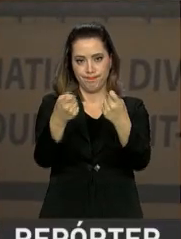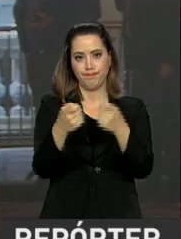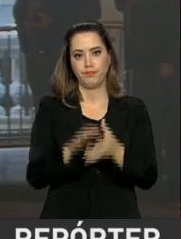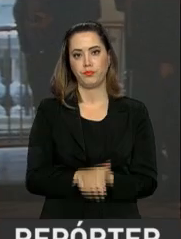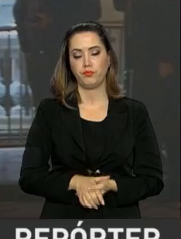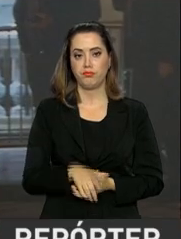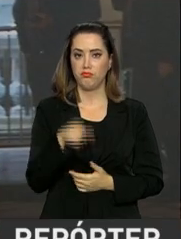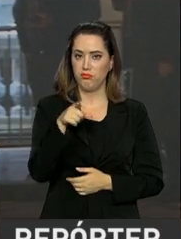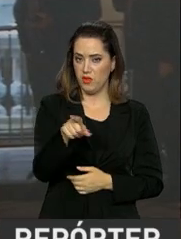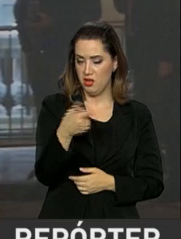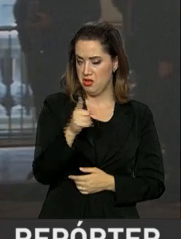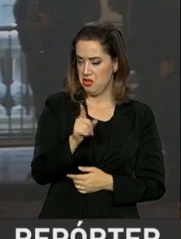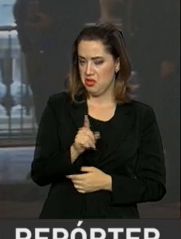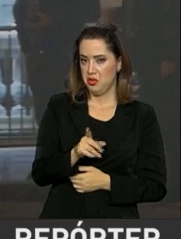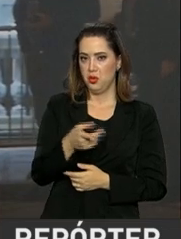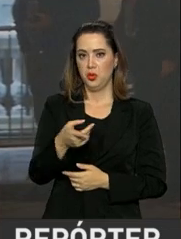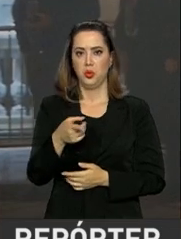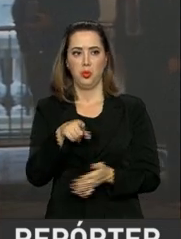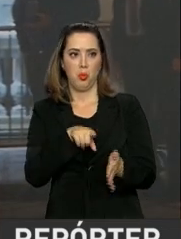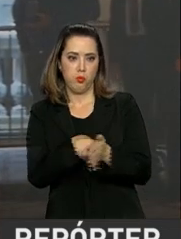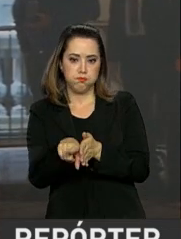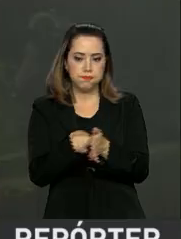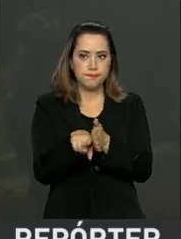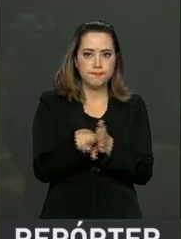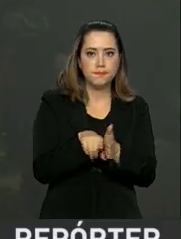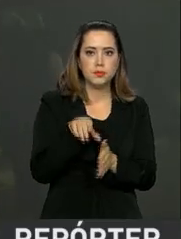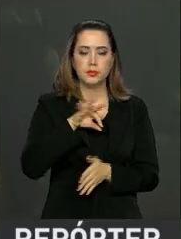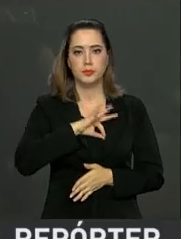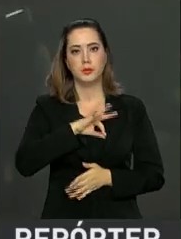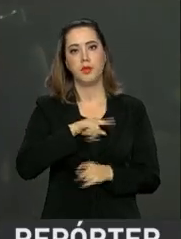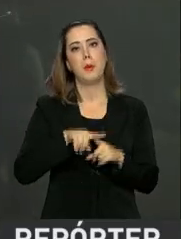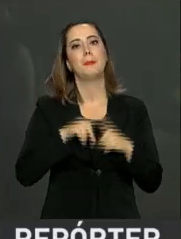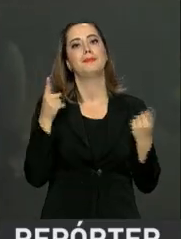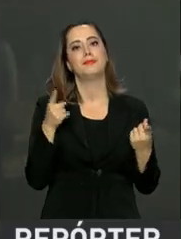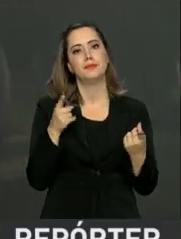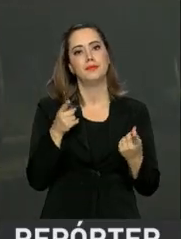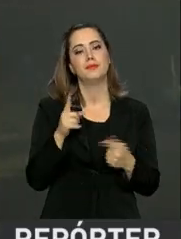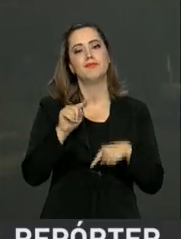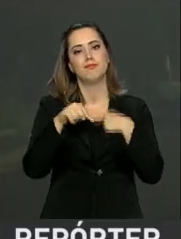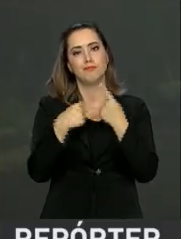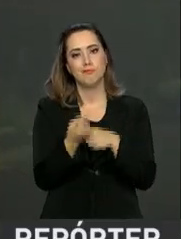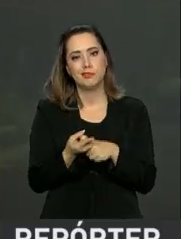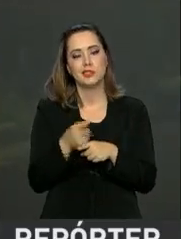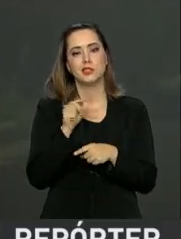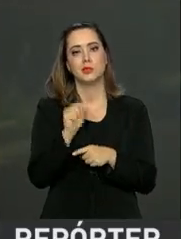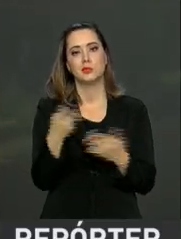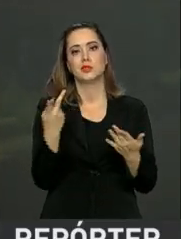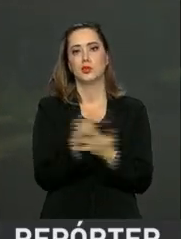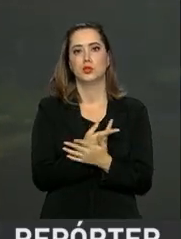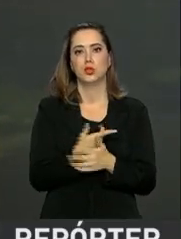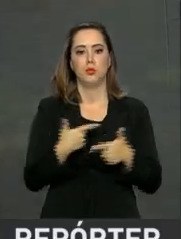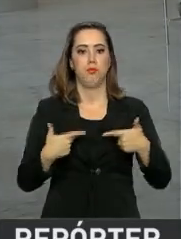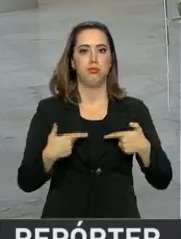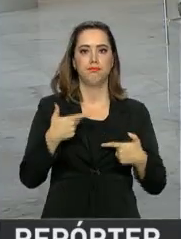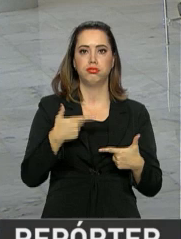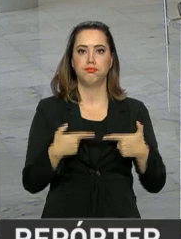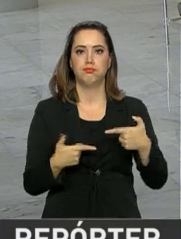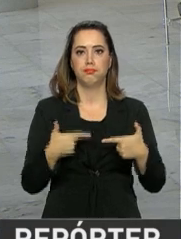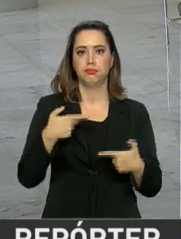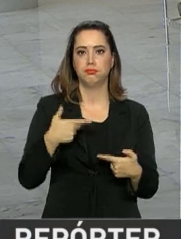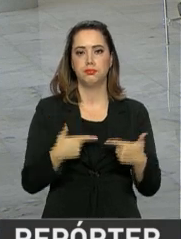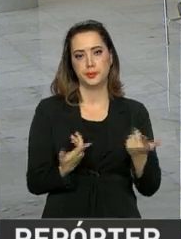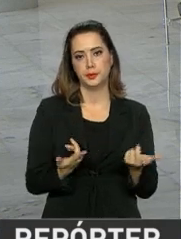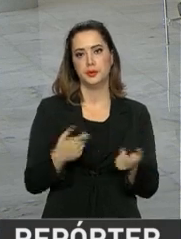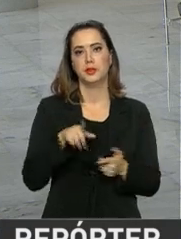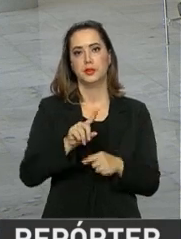ele não estava na lista de suspeitos, como eu disse, mas ele acabou, depois de uma troca de tiros entre a polícia, ao final